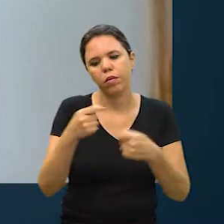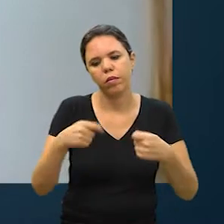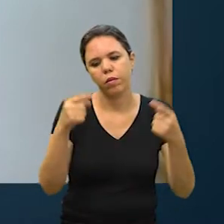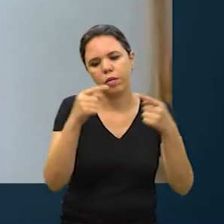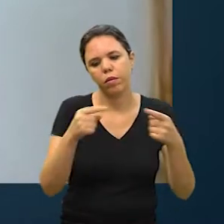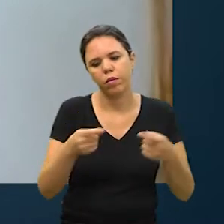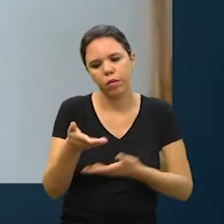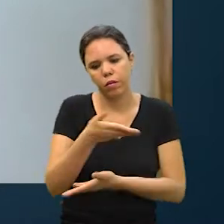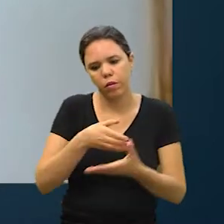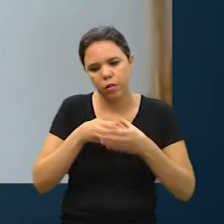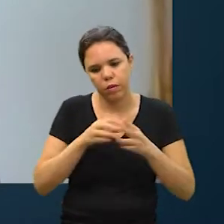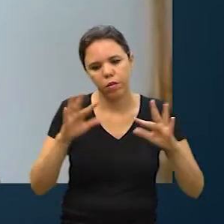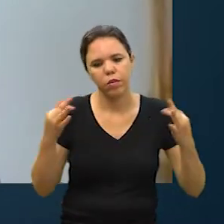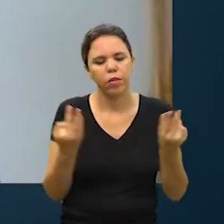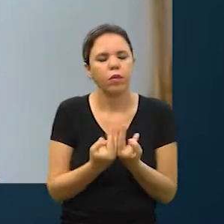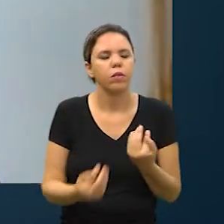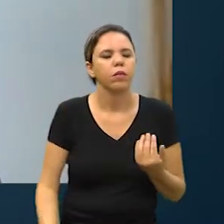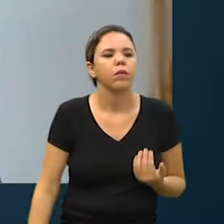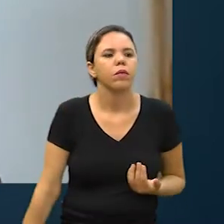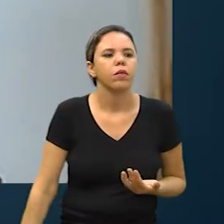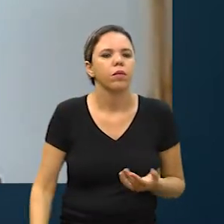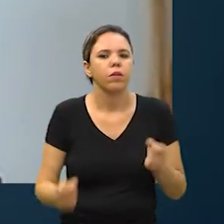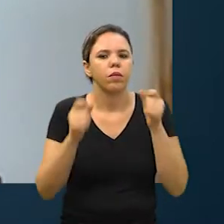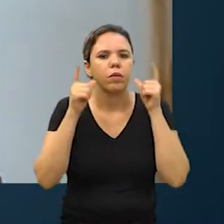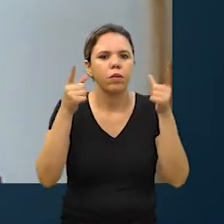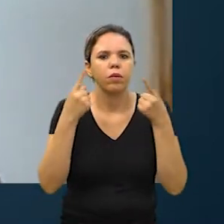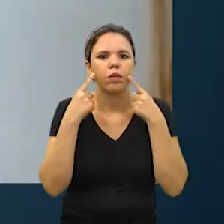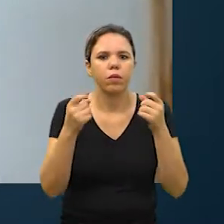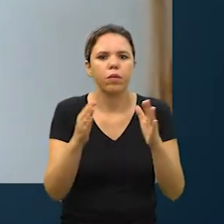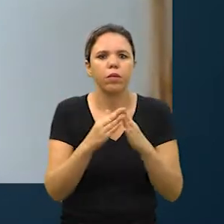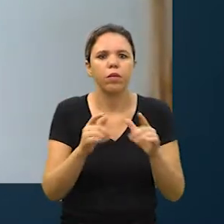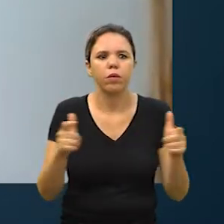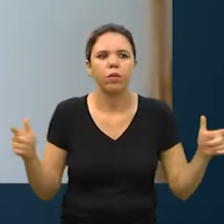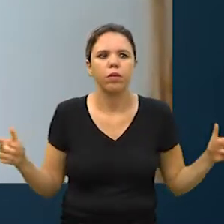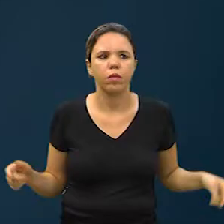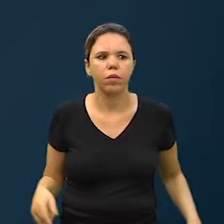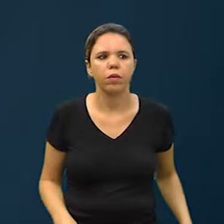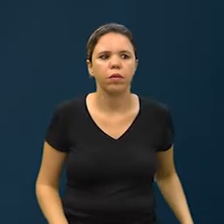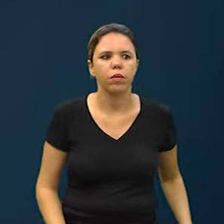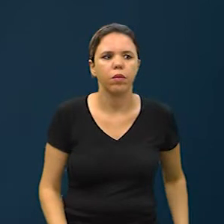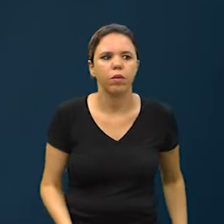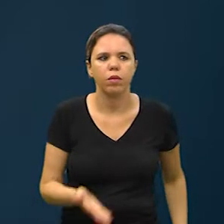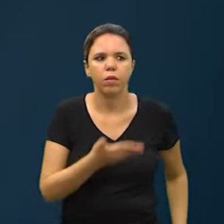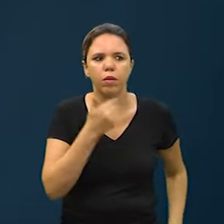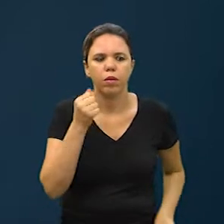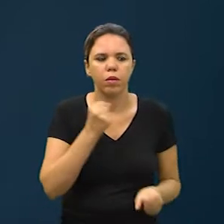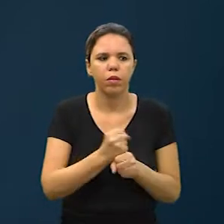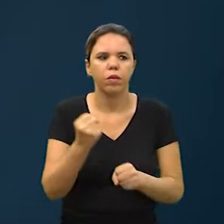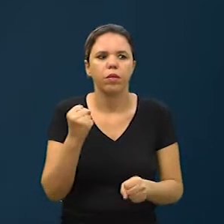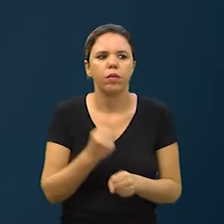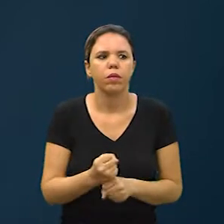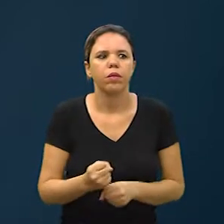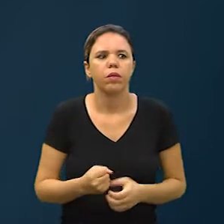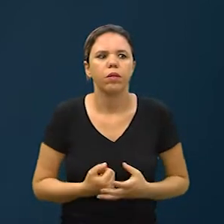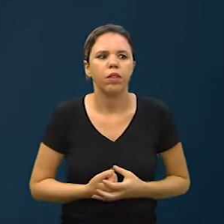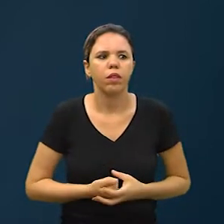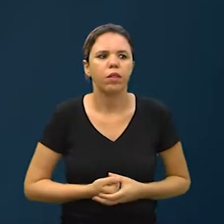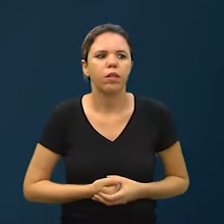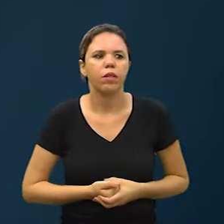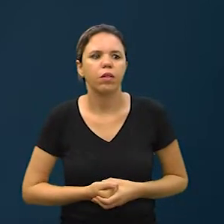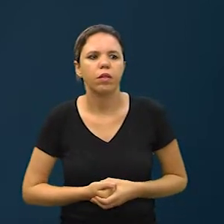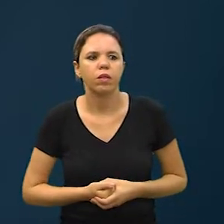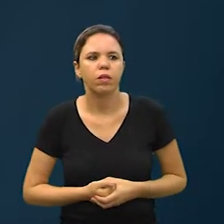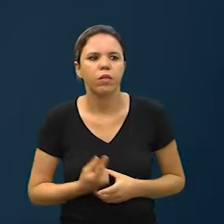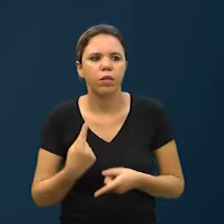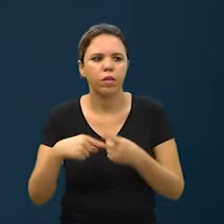uma necessidade de convívio entre as famílias, e aí começou a despertar o interesse em casas maiores, em melhoras, em reformas, em upgrades nas